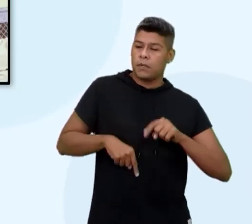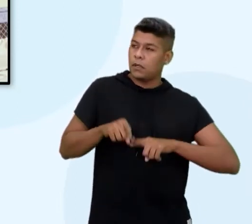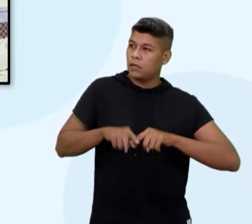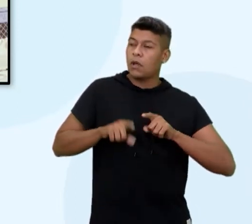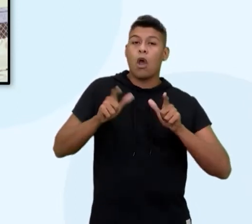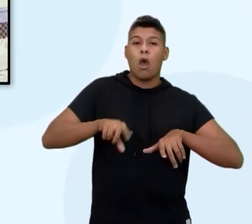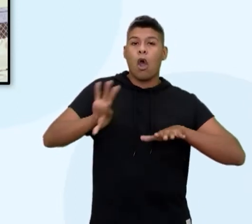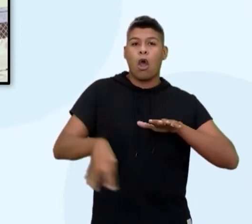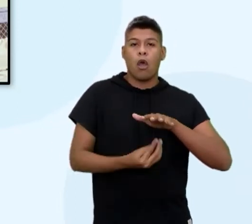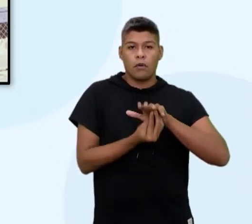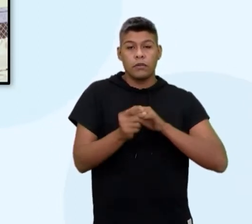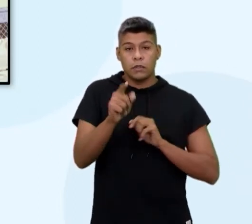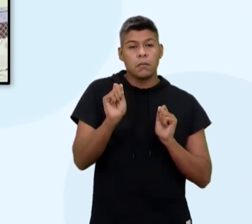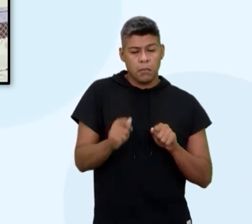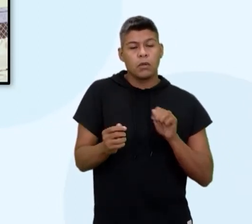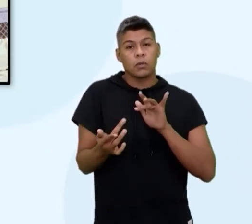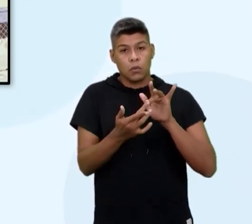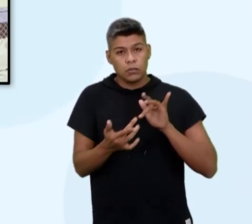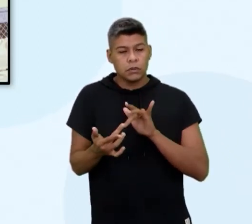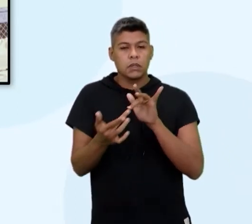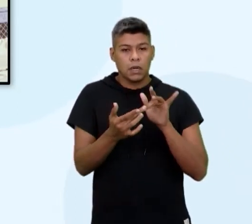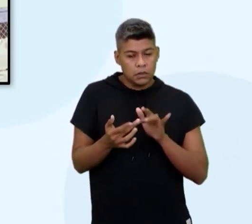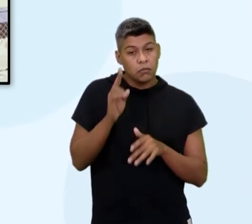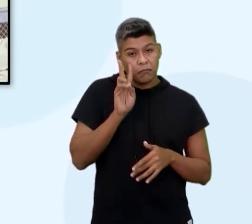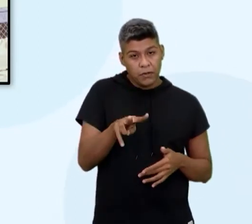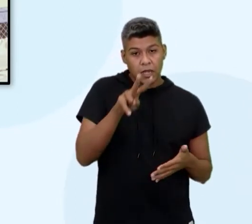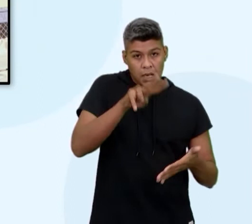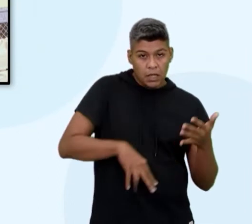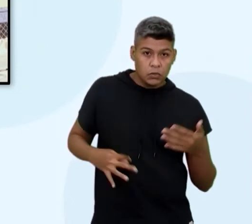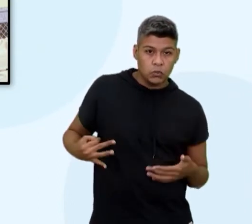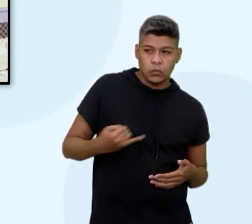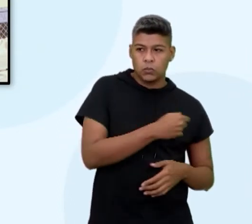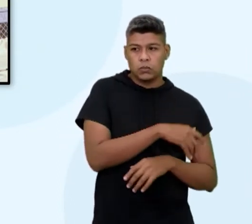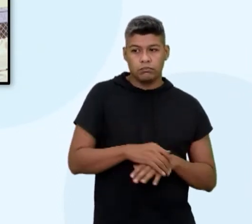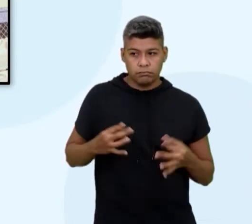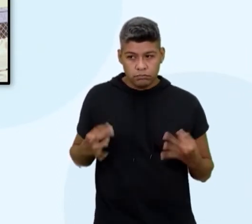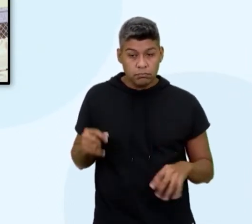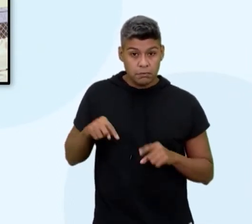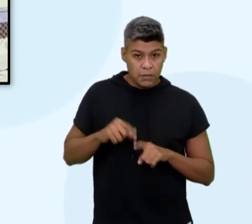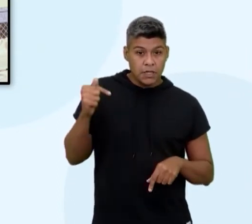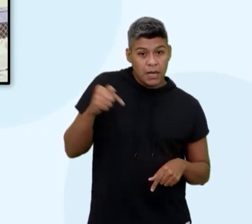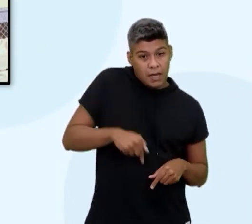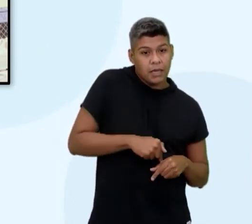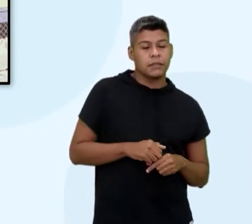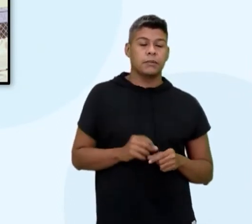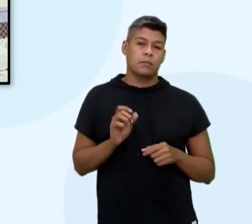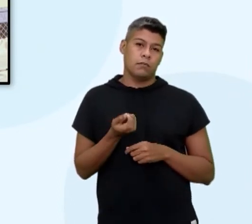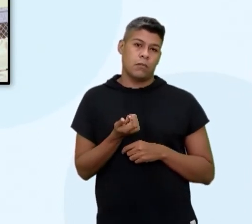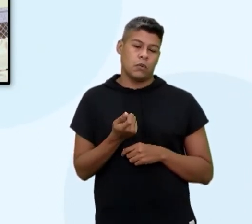estar lá no repositório e vocês podem entrar em contato com ele e ler todo ele na íntegra, tá? Mas aqui eu vou ler só uns